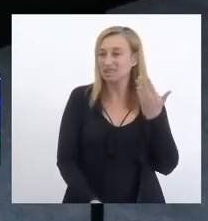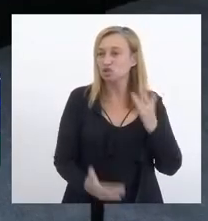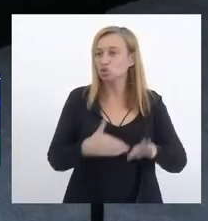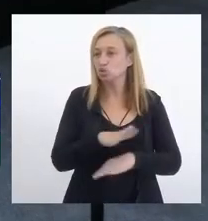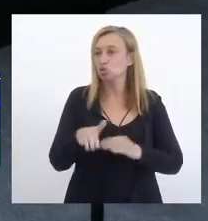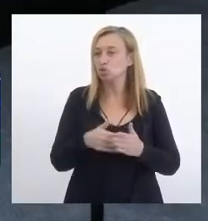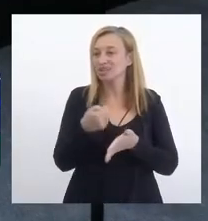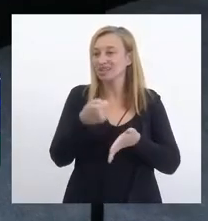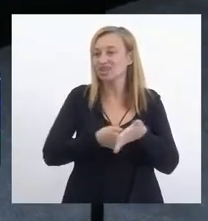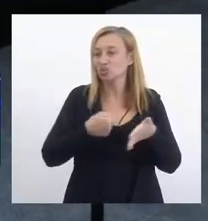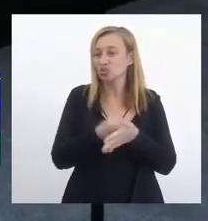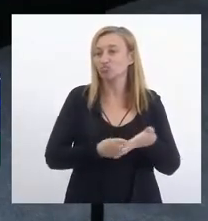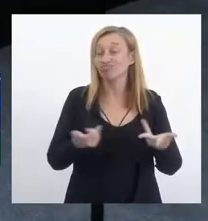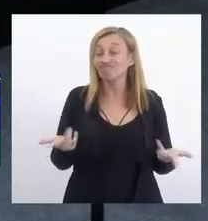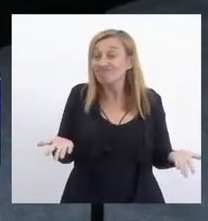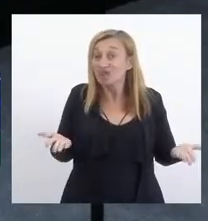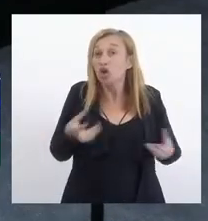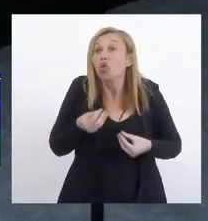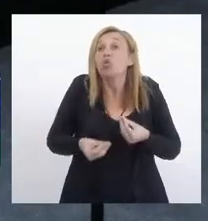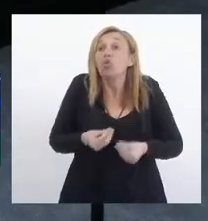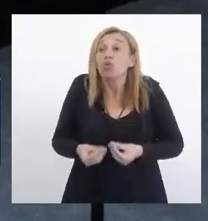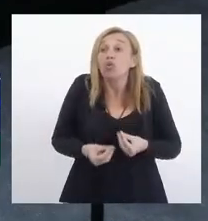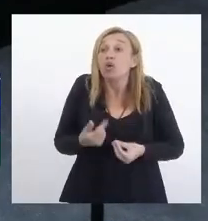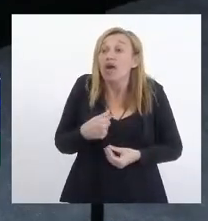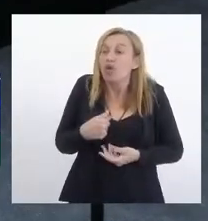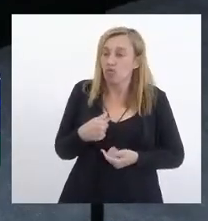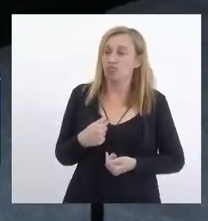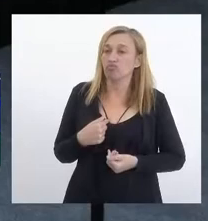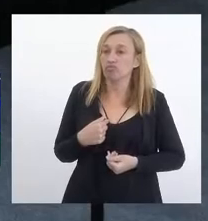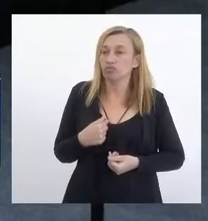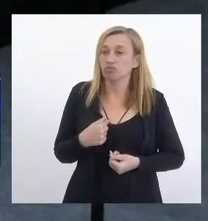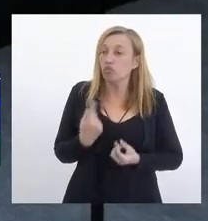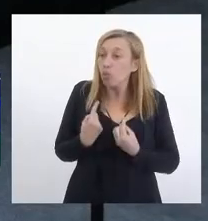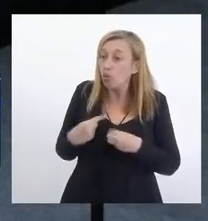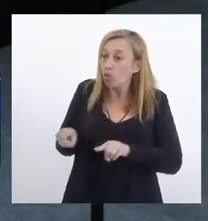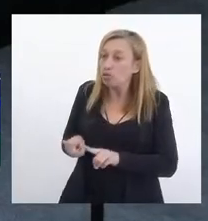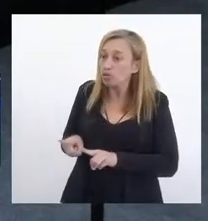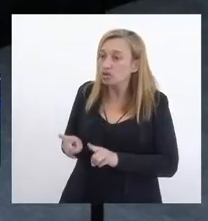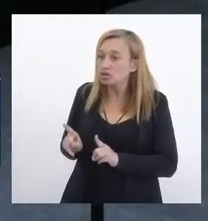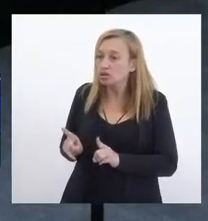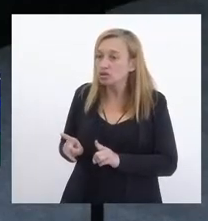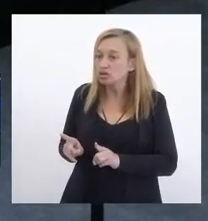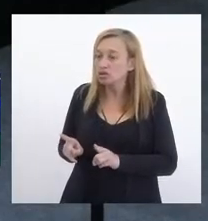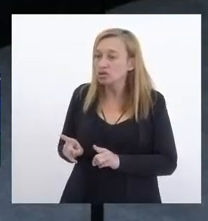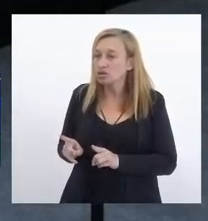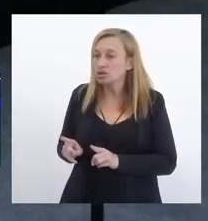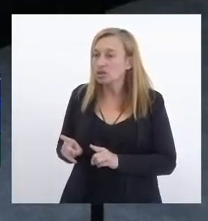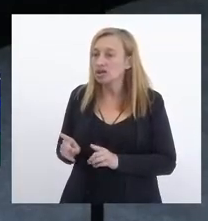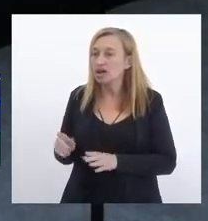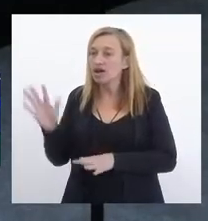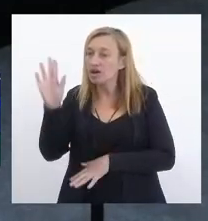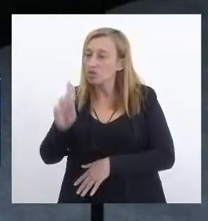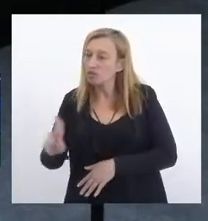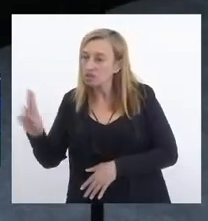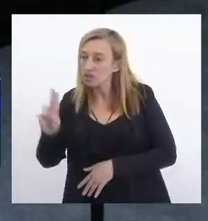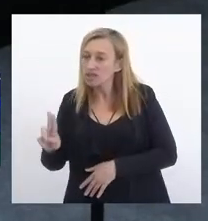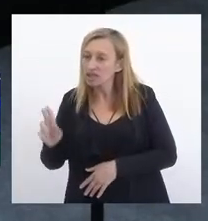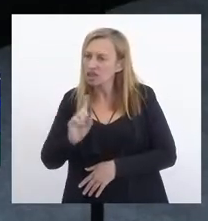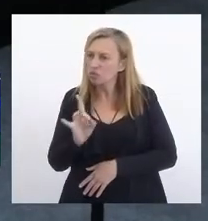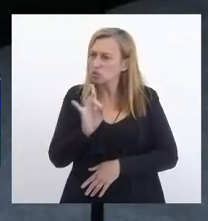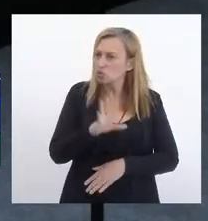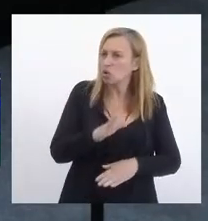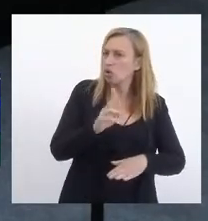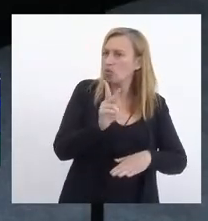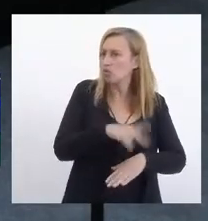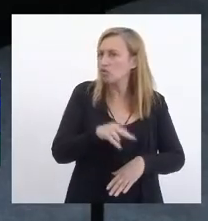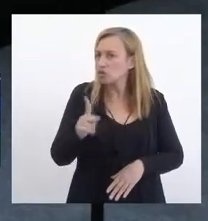as batalhas. Então, como que eu vou me virar contra a comunidade da UESO? E aí não são só os professores que